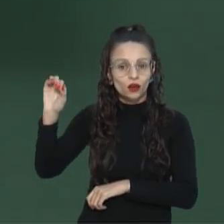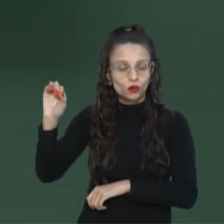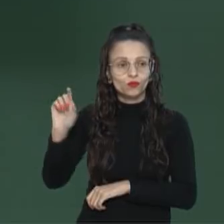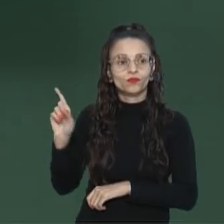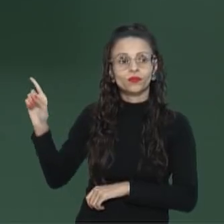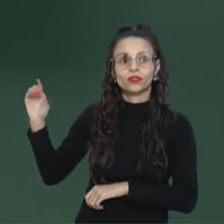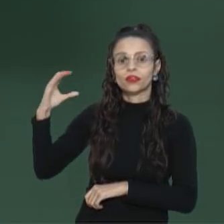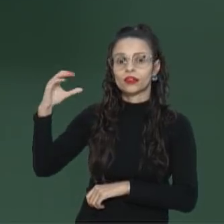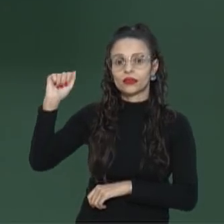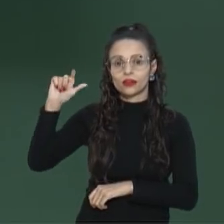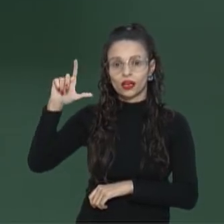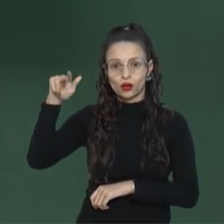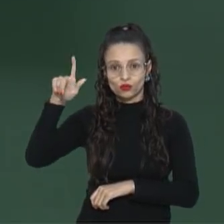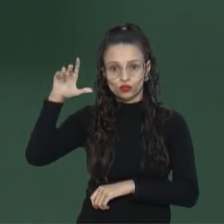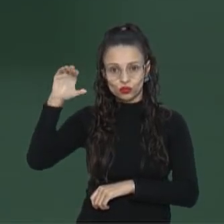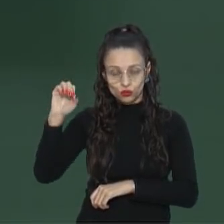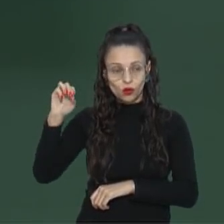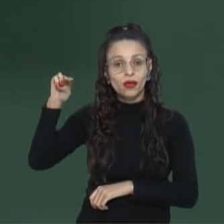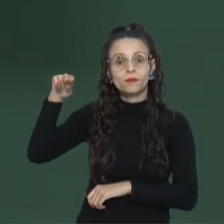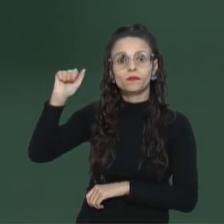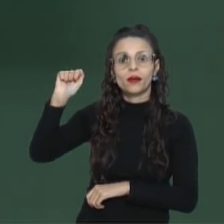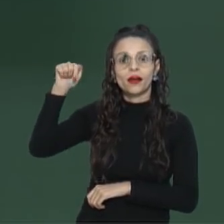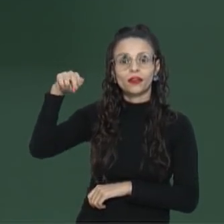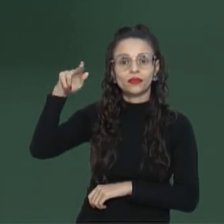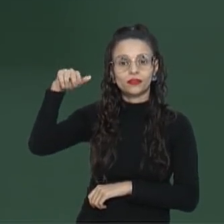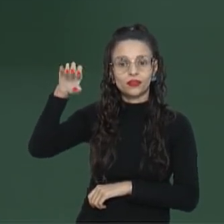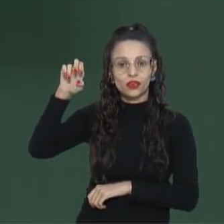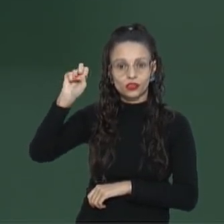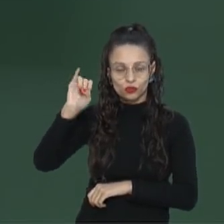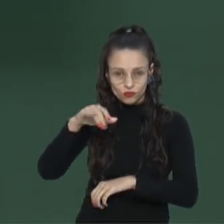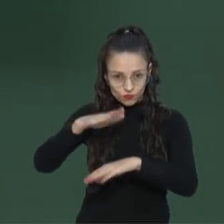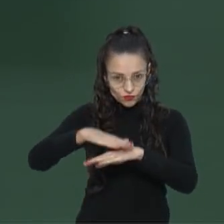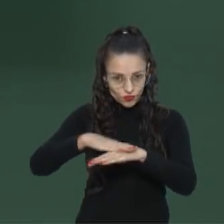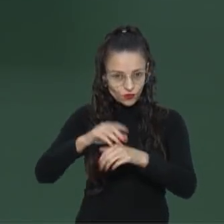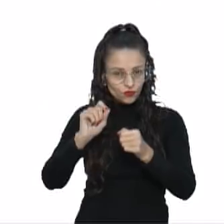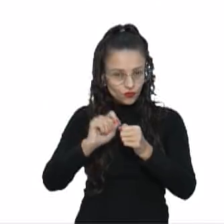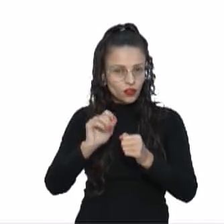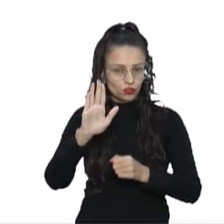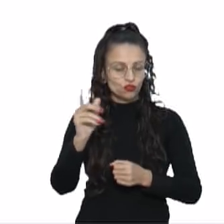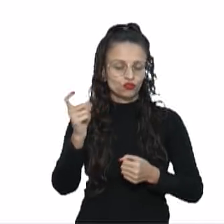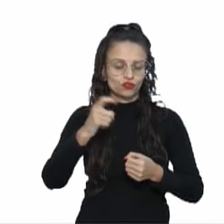cálcio e magnésio. Faz e eu já retorno.